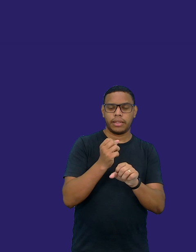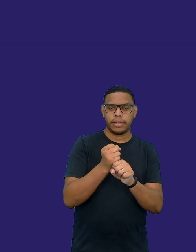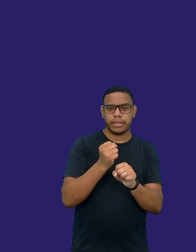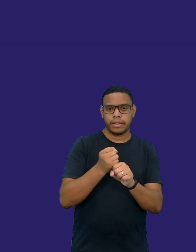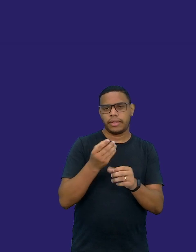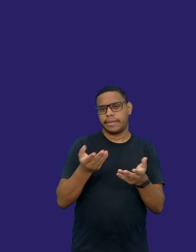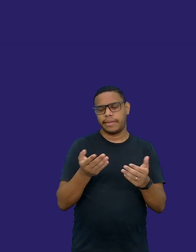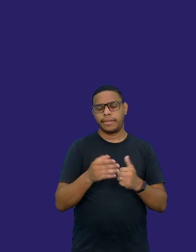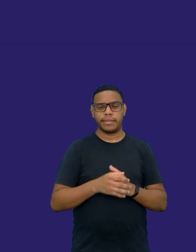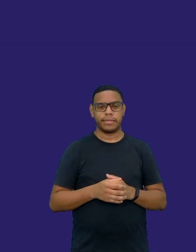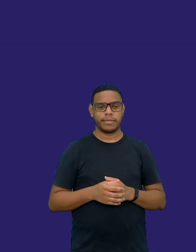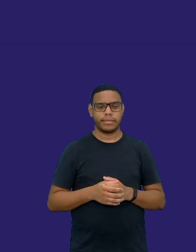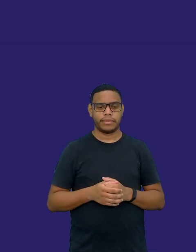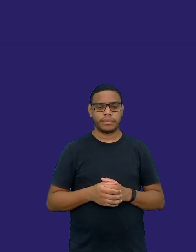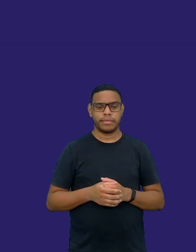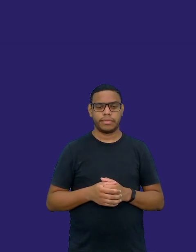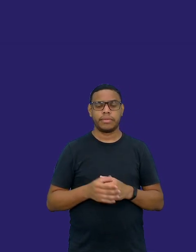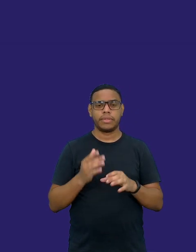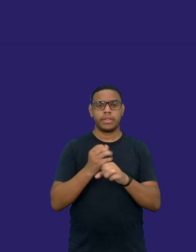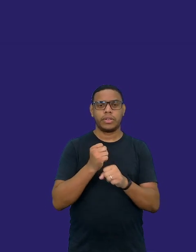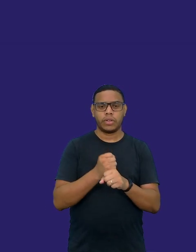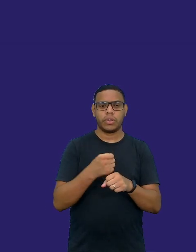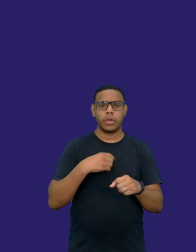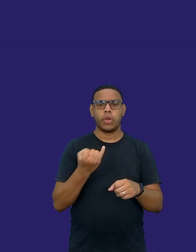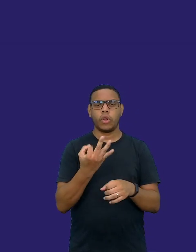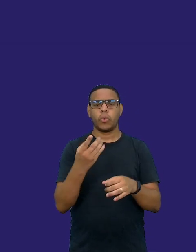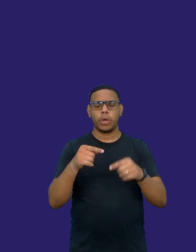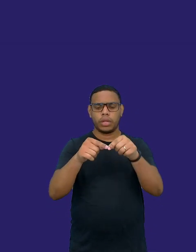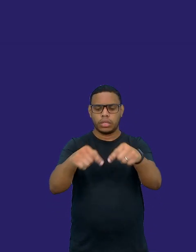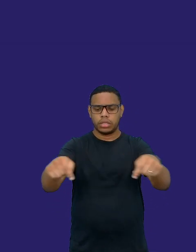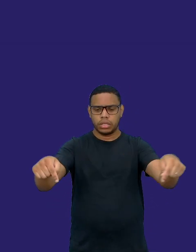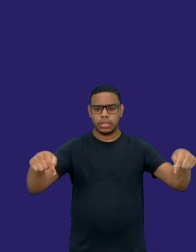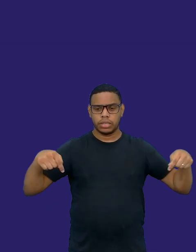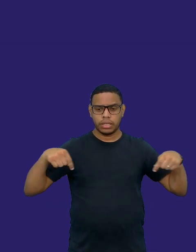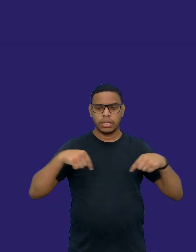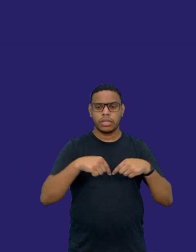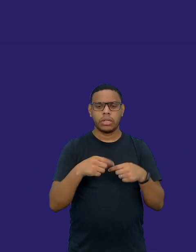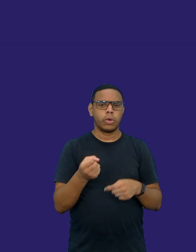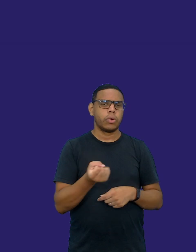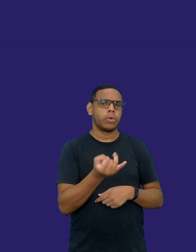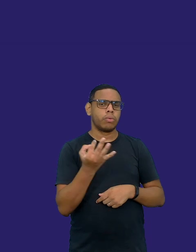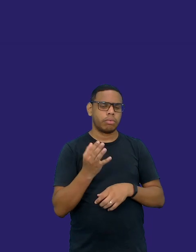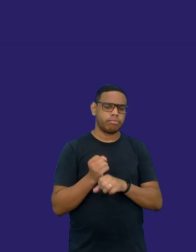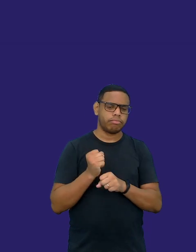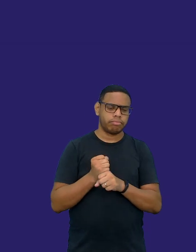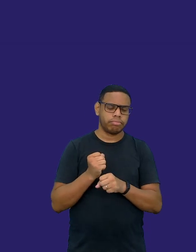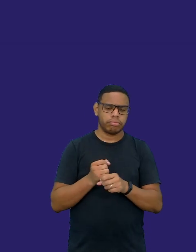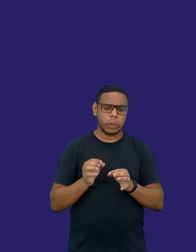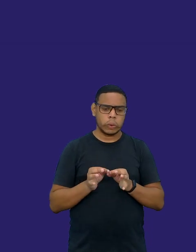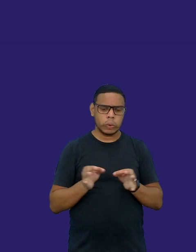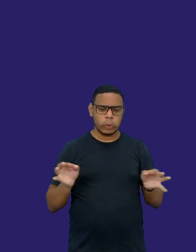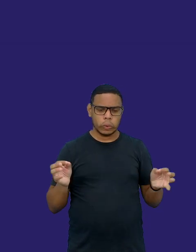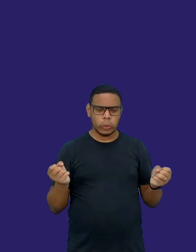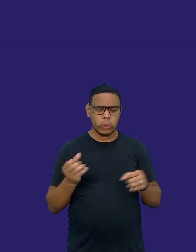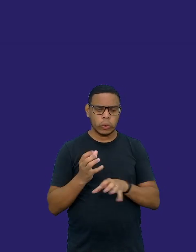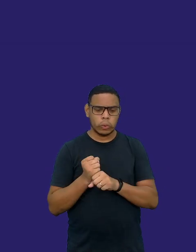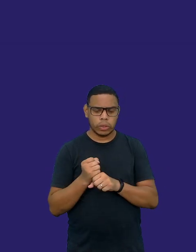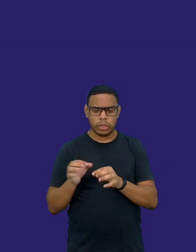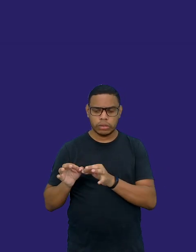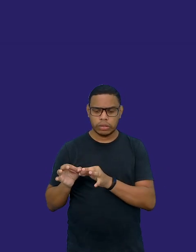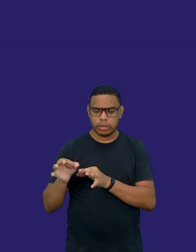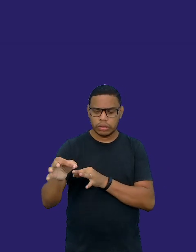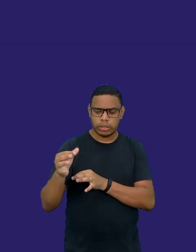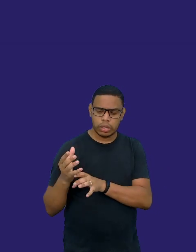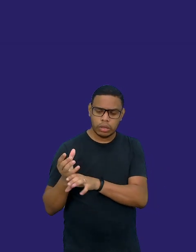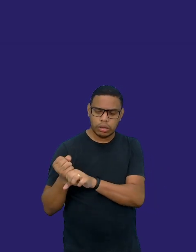perímetro da quadra, né? Como que a gente faz para calcular o perímetro da quadra? E a área da quadra? E se eu